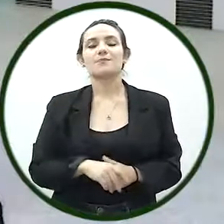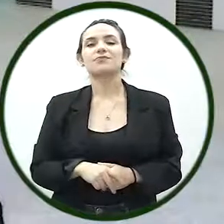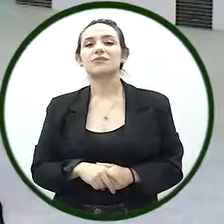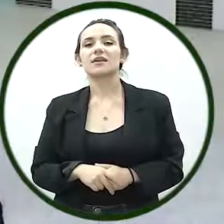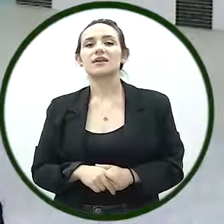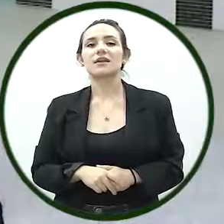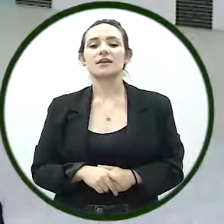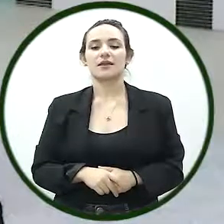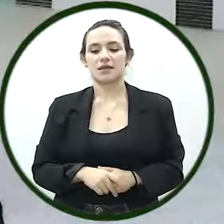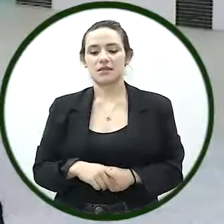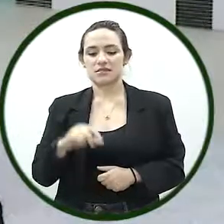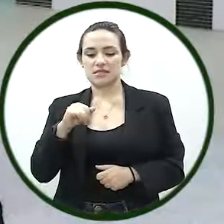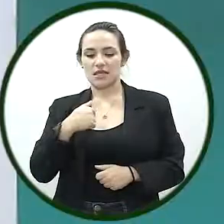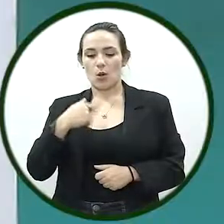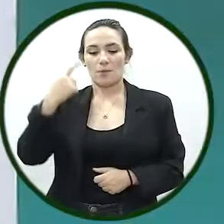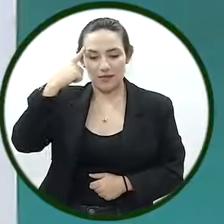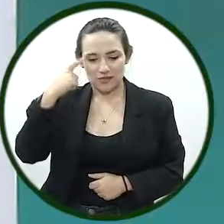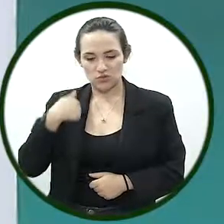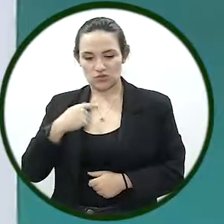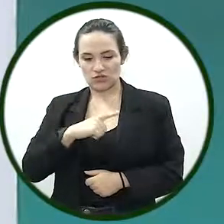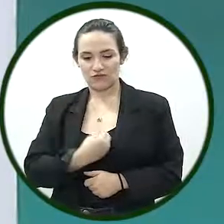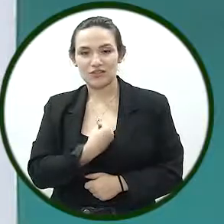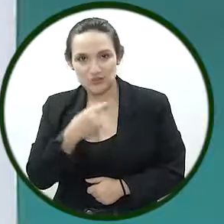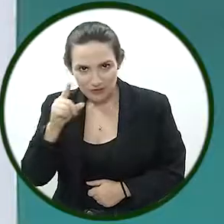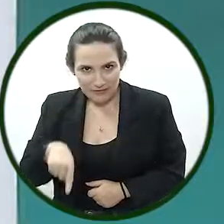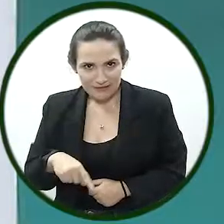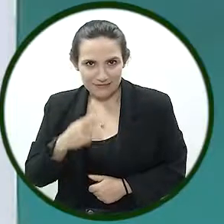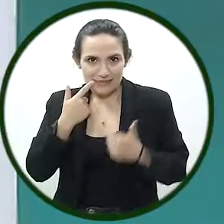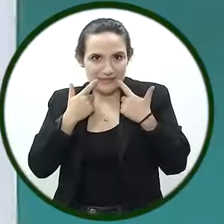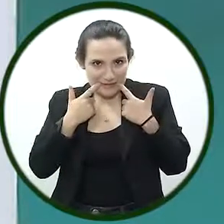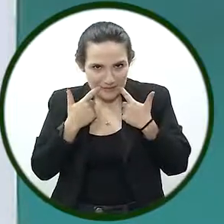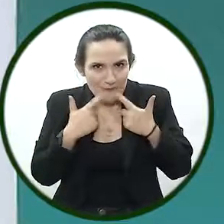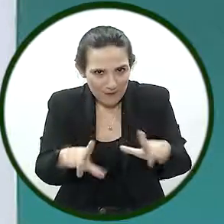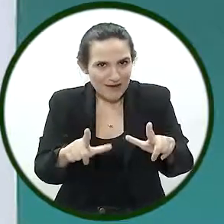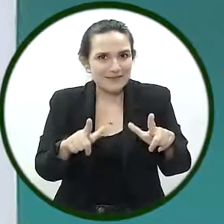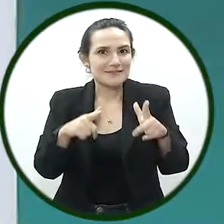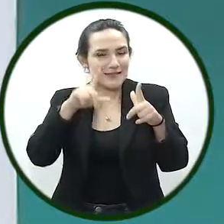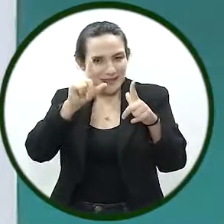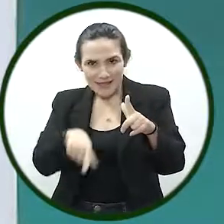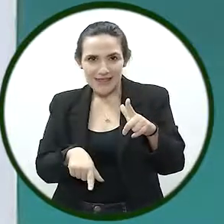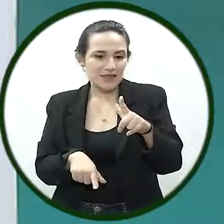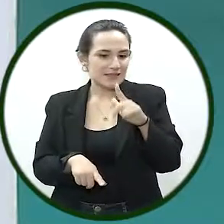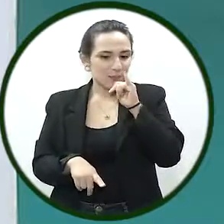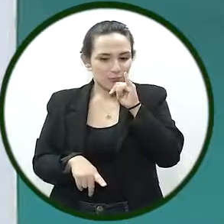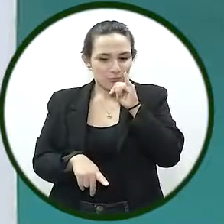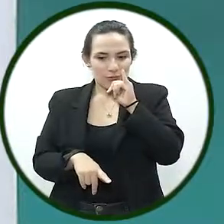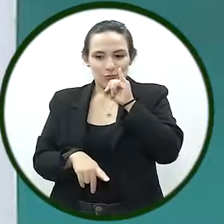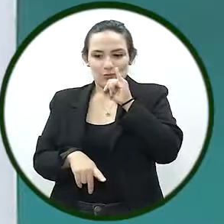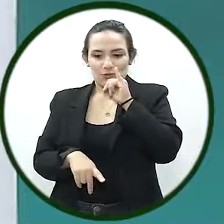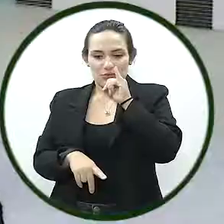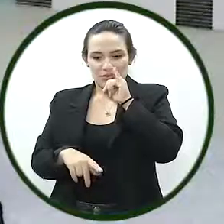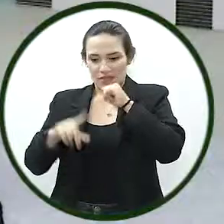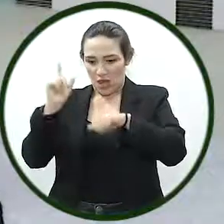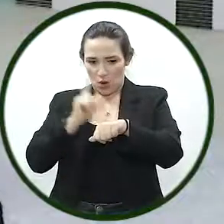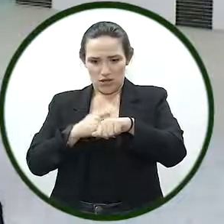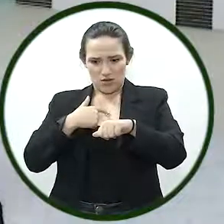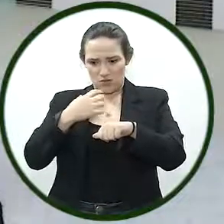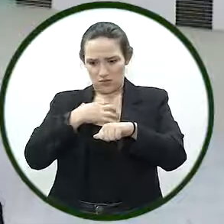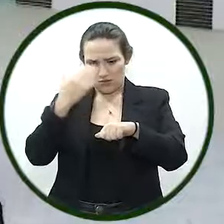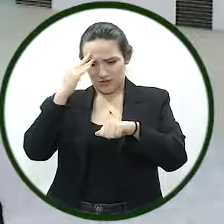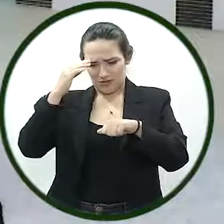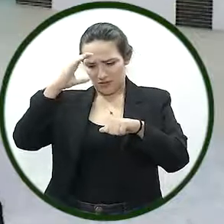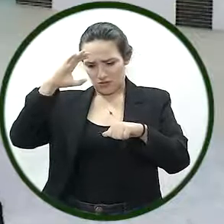Descartes. Então, a linguagem passa por isso, né? A gente só é a partir do momento que a gente se entende e se expressa. Sim. E aí